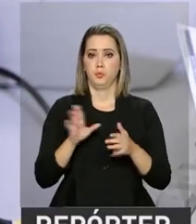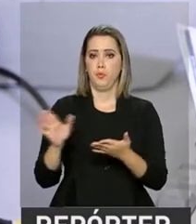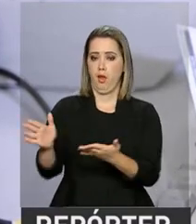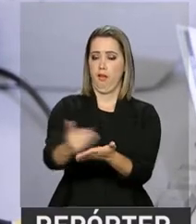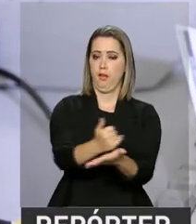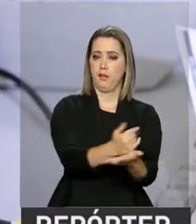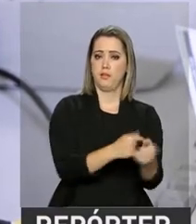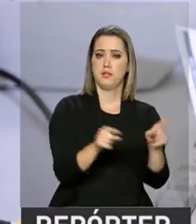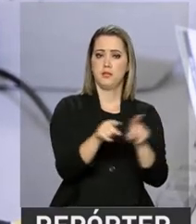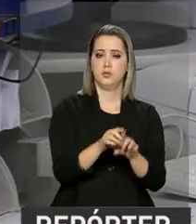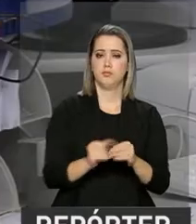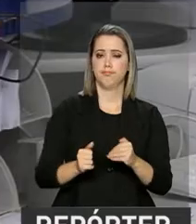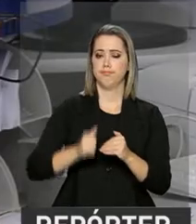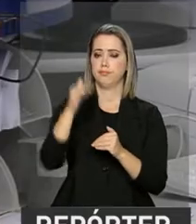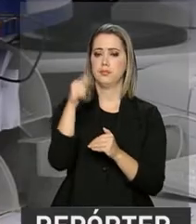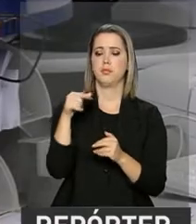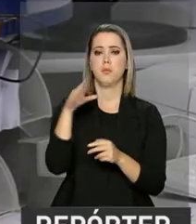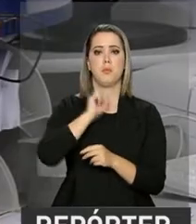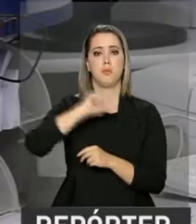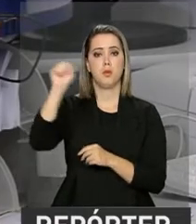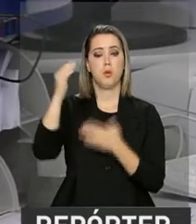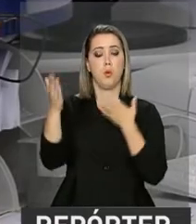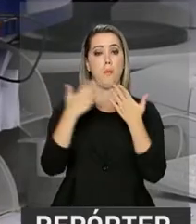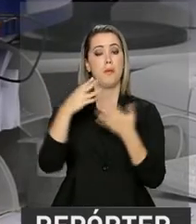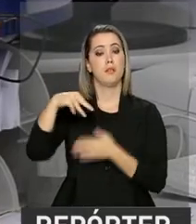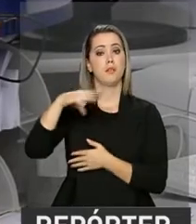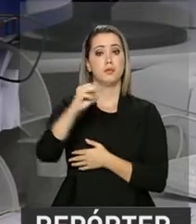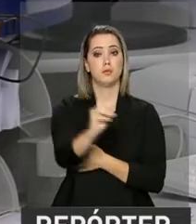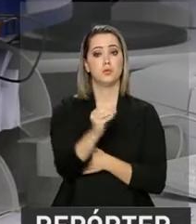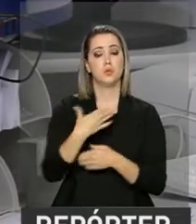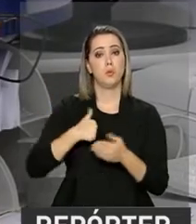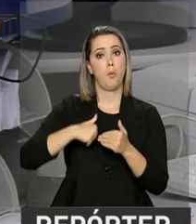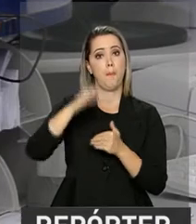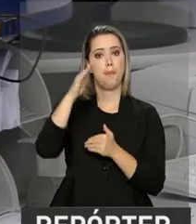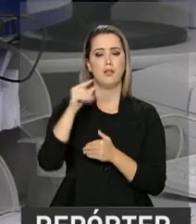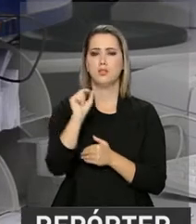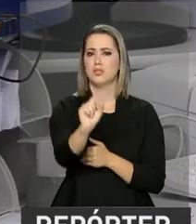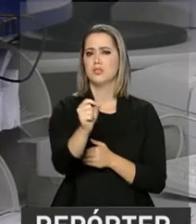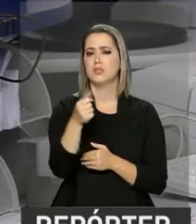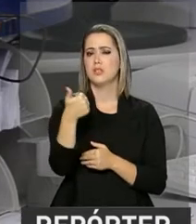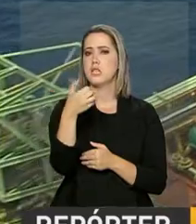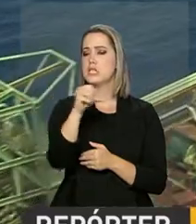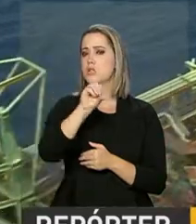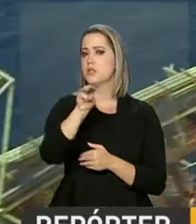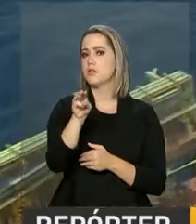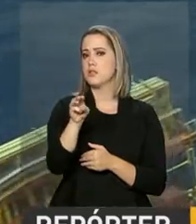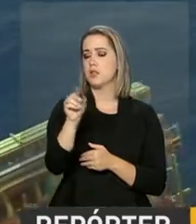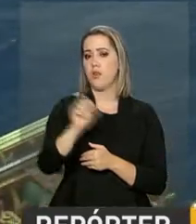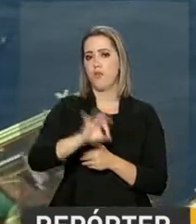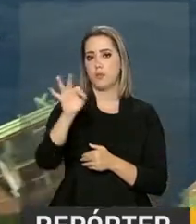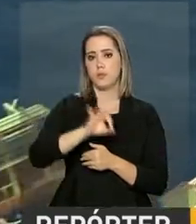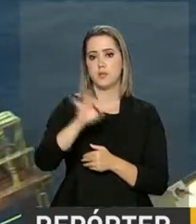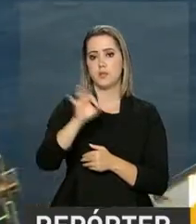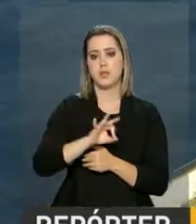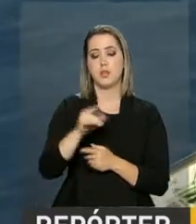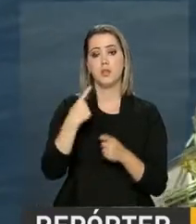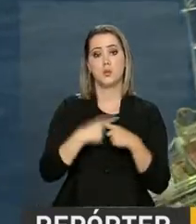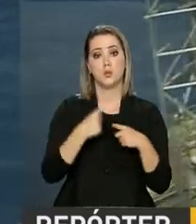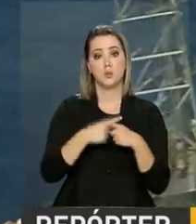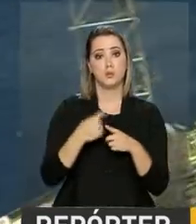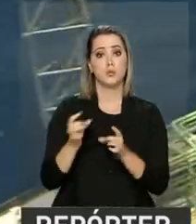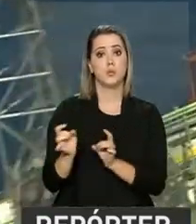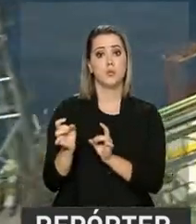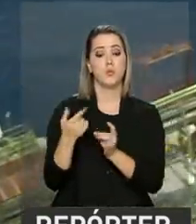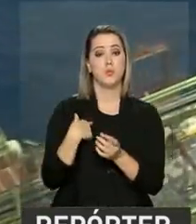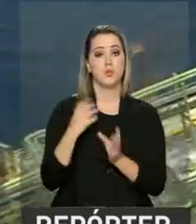também aumentou em abril. Em comparação com março, o aumento ultrapassou 19% graças às